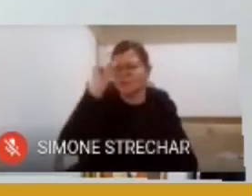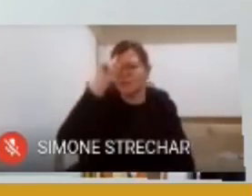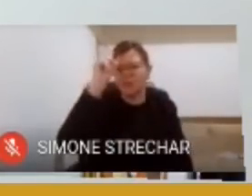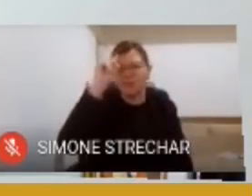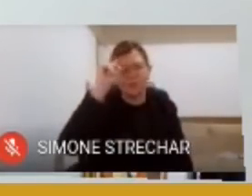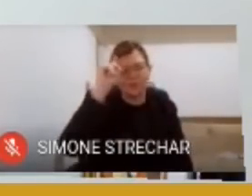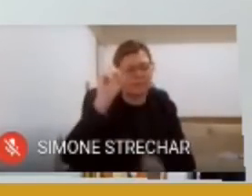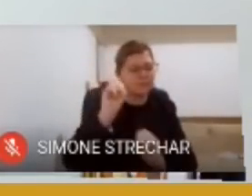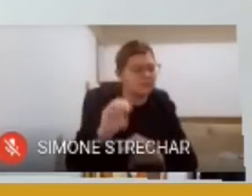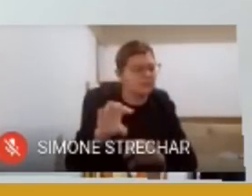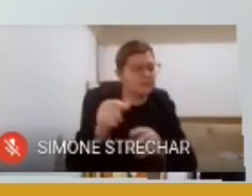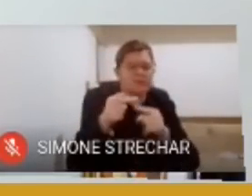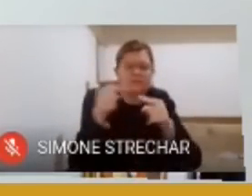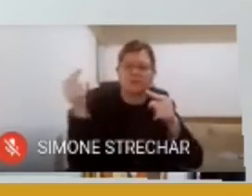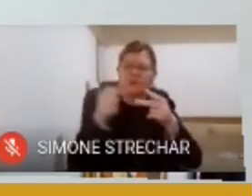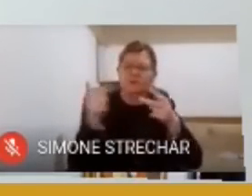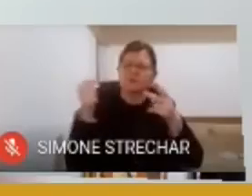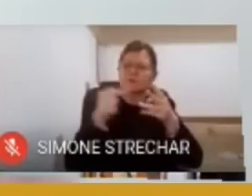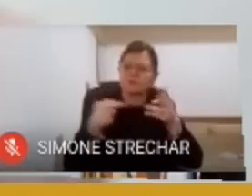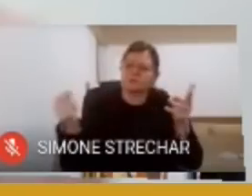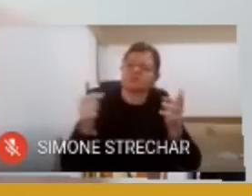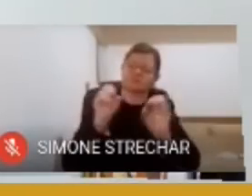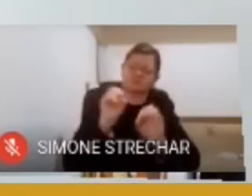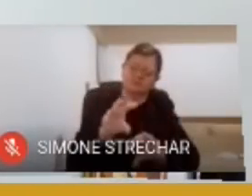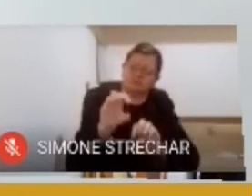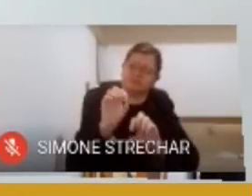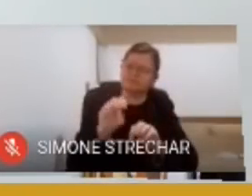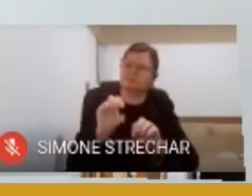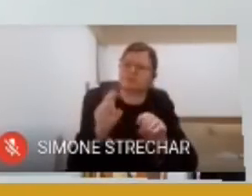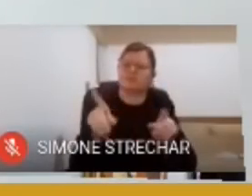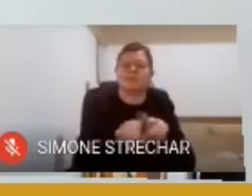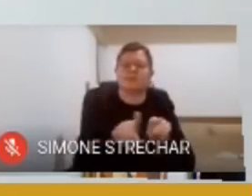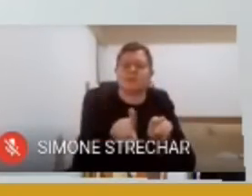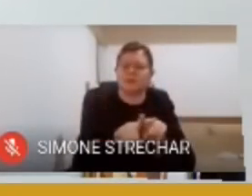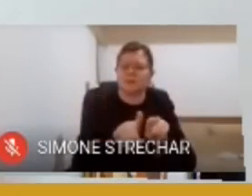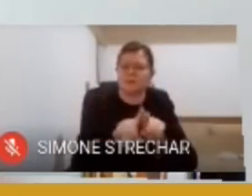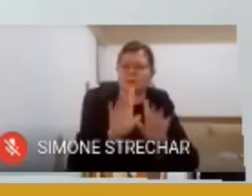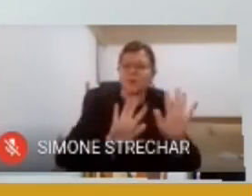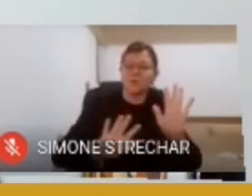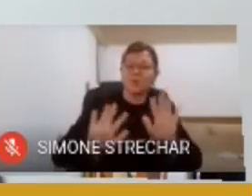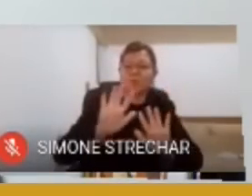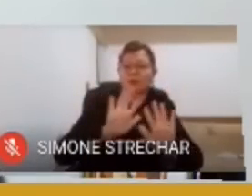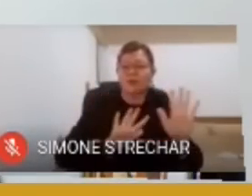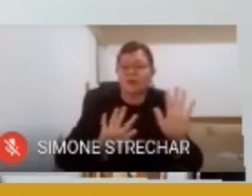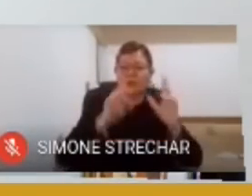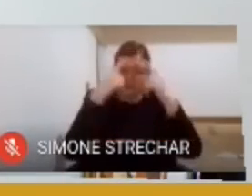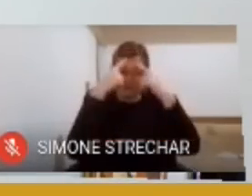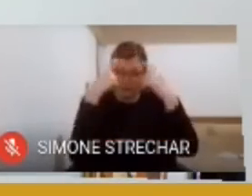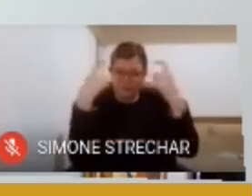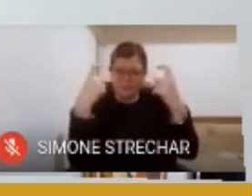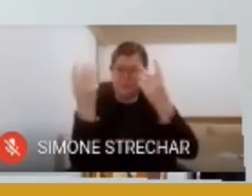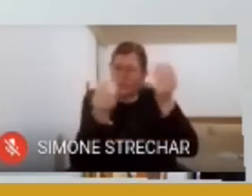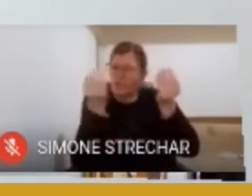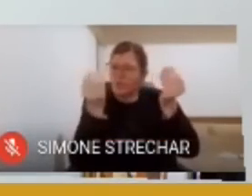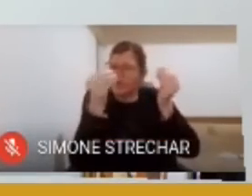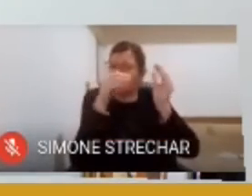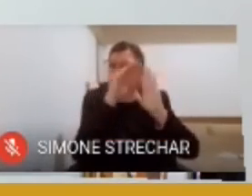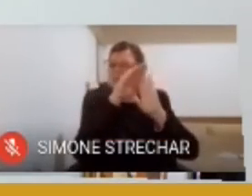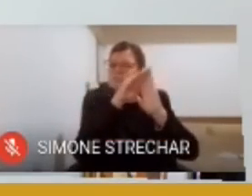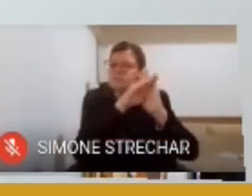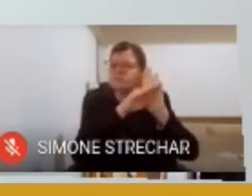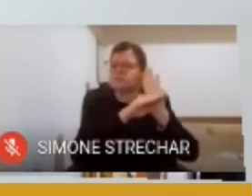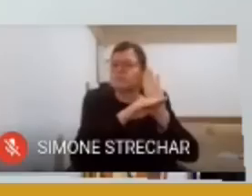não deve parar um dia para explicar a educação do trânsito. Aquele cuidado ao atravessar a rua, por exemplo, isso tem que ser